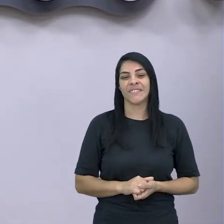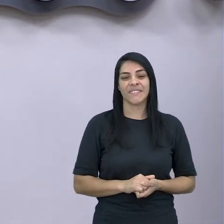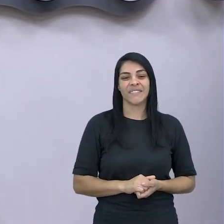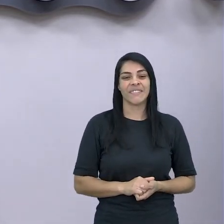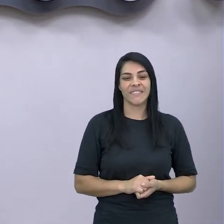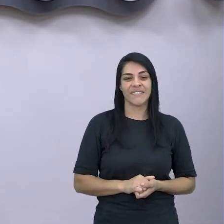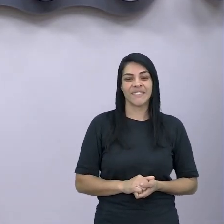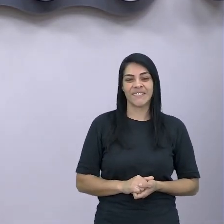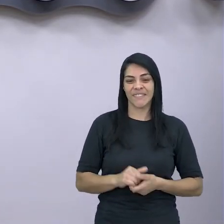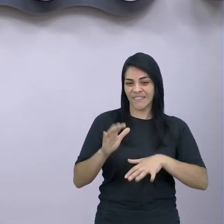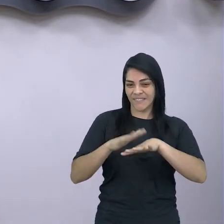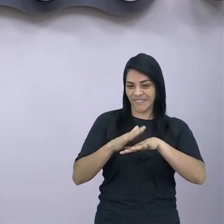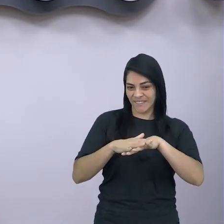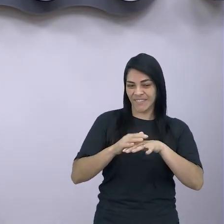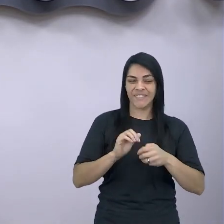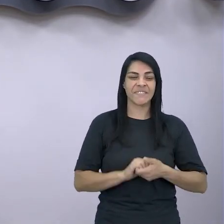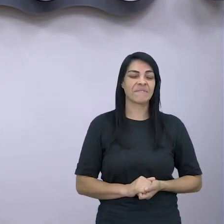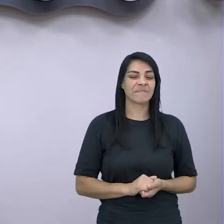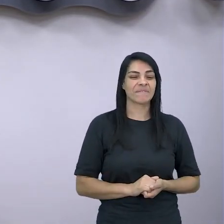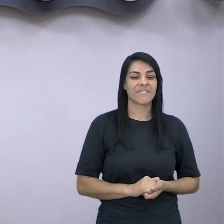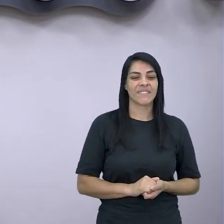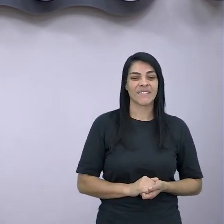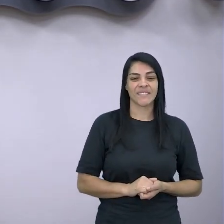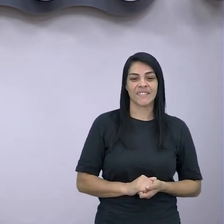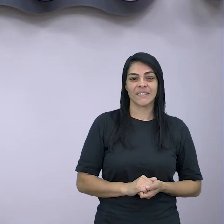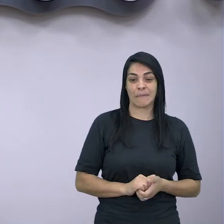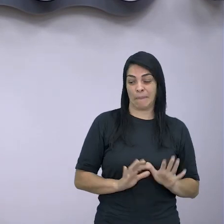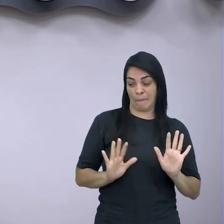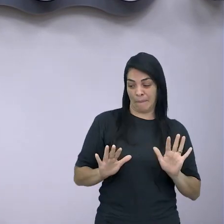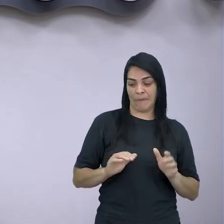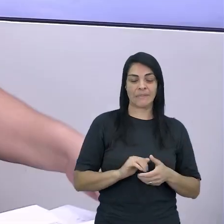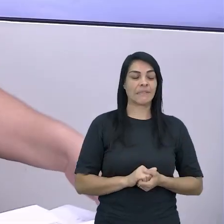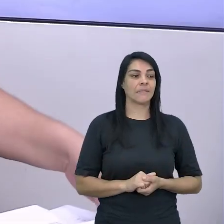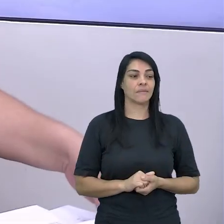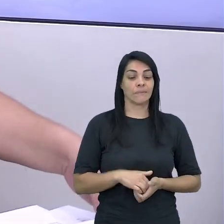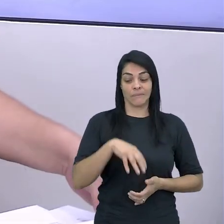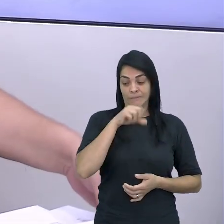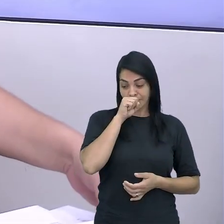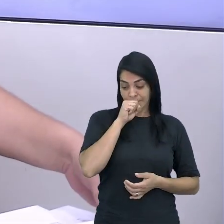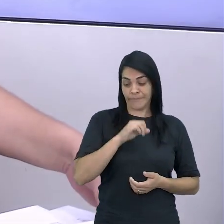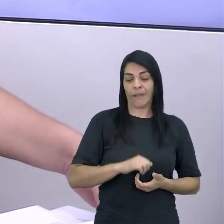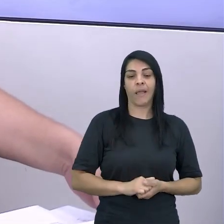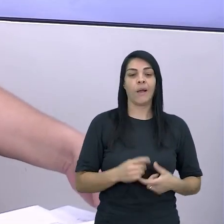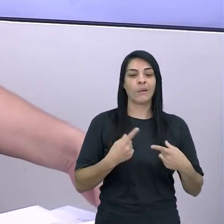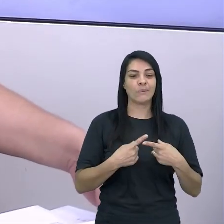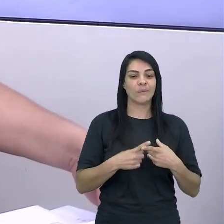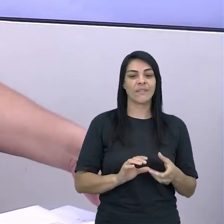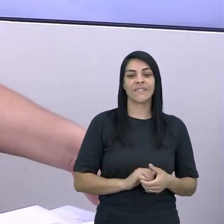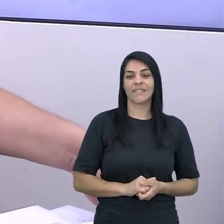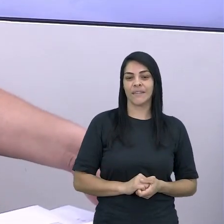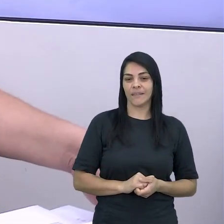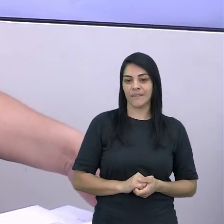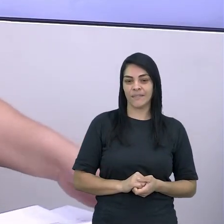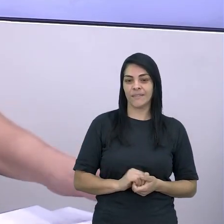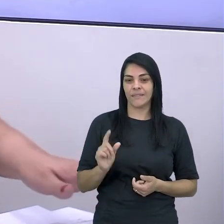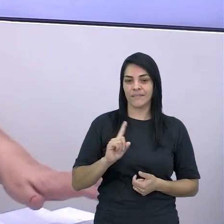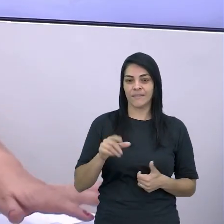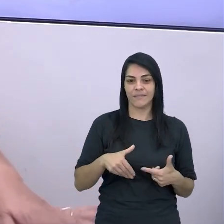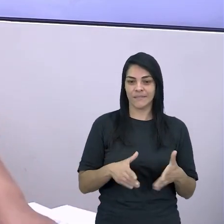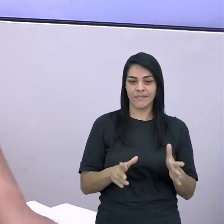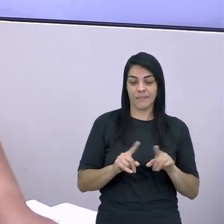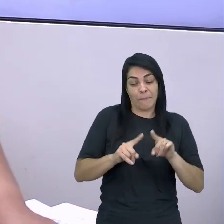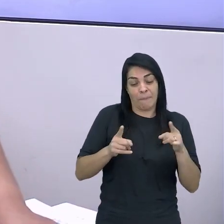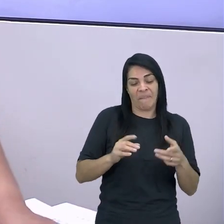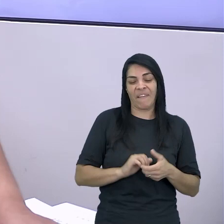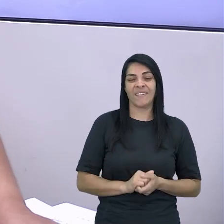paz. Matemática me dá arrepio. Respira fundo, porque não nasci pra isso,